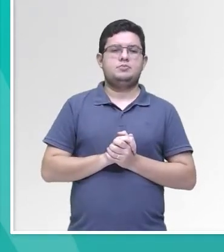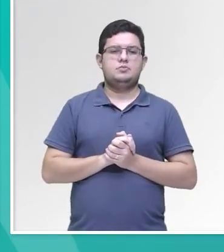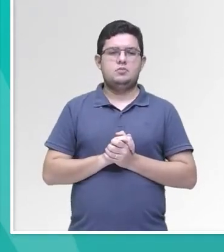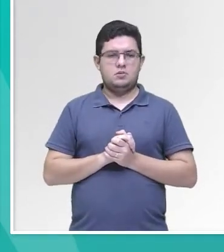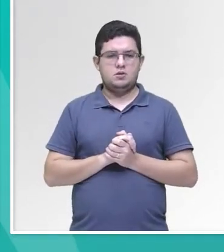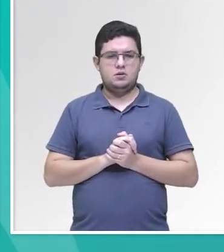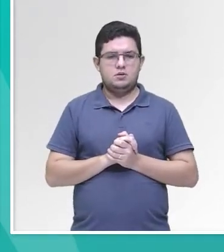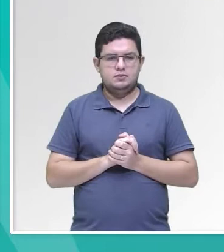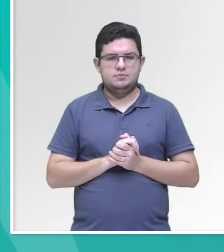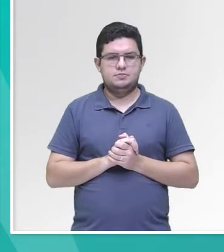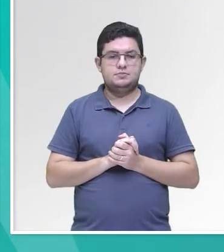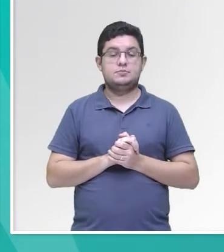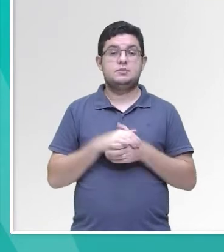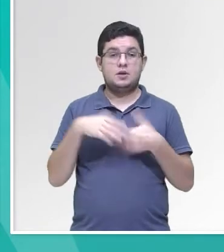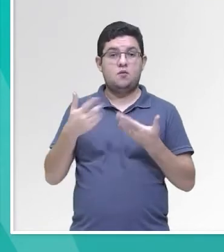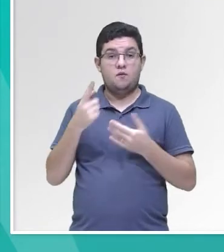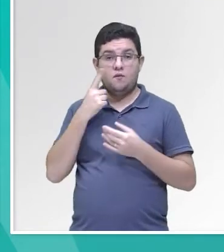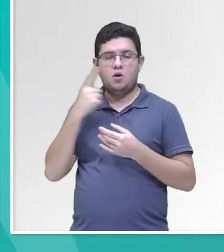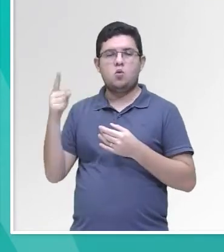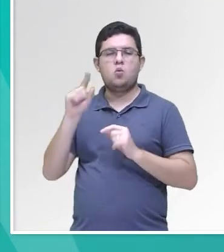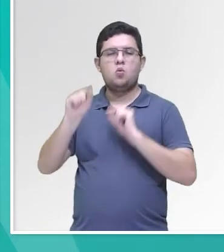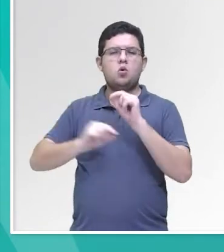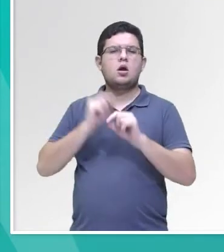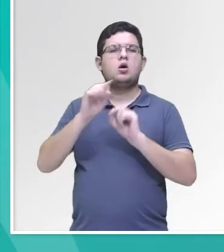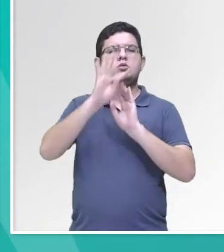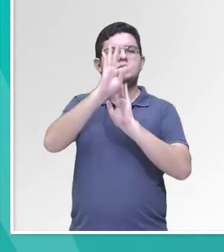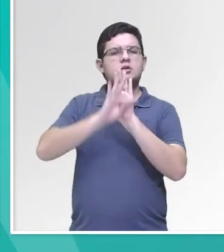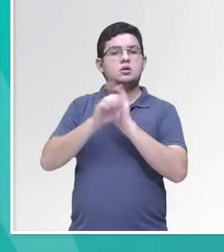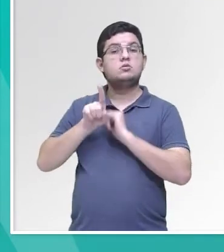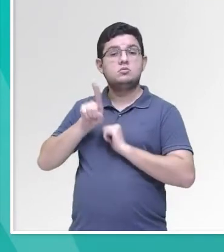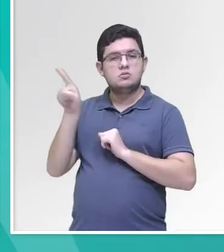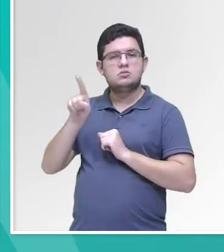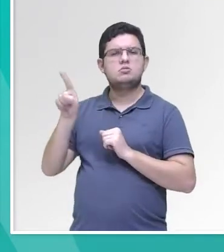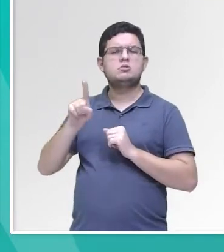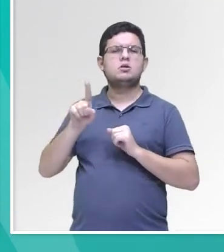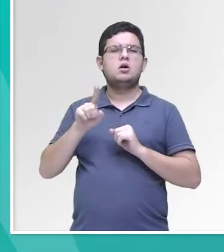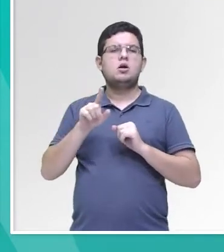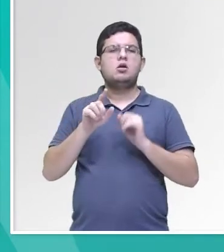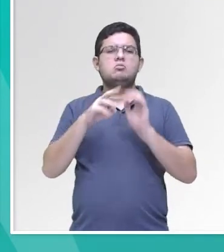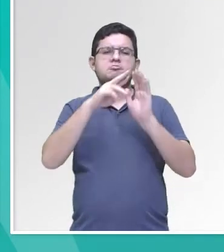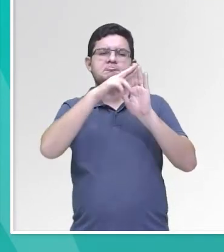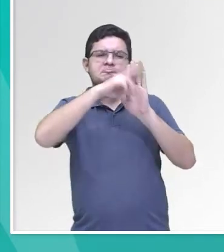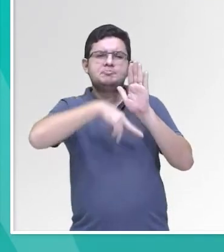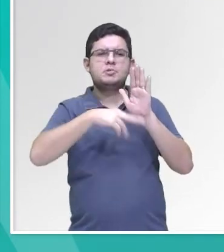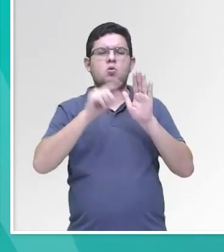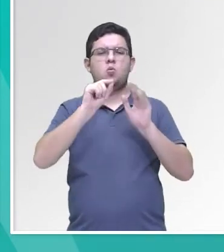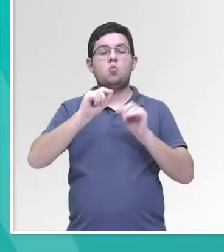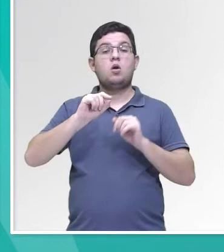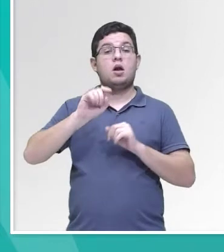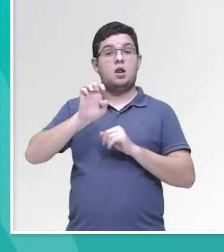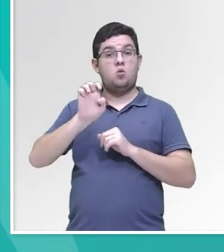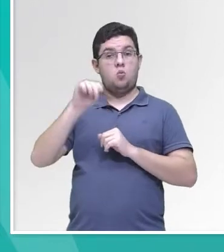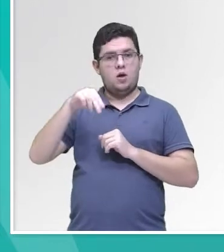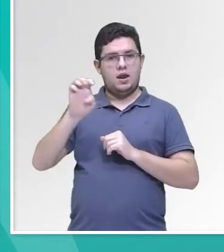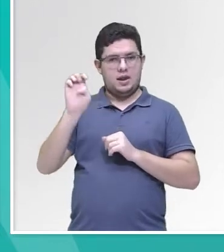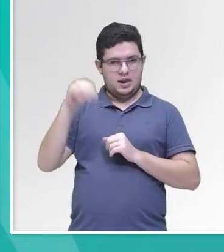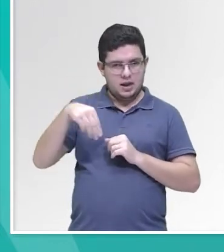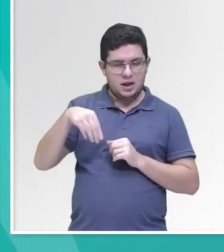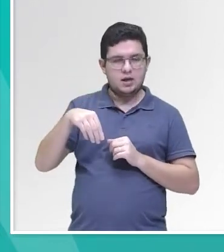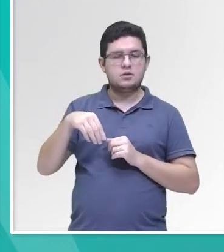a gente acabou de ouvir tirou nota 1000 e foi redação do Enem